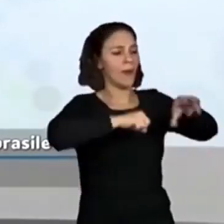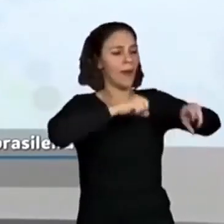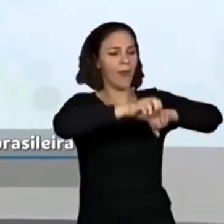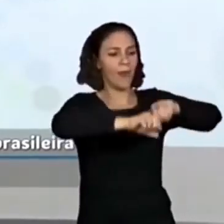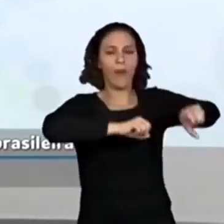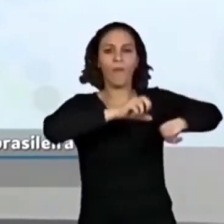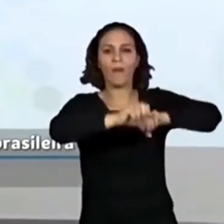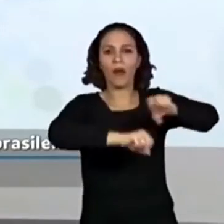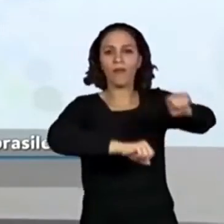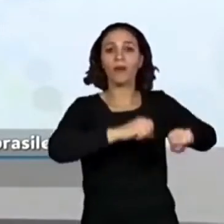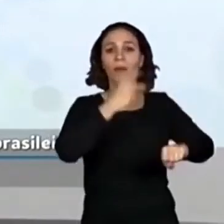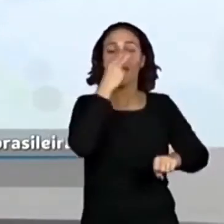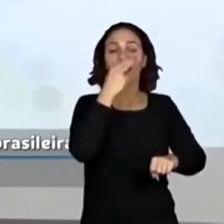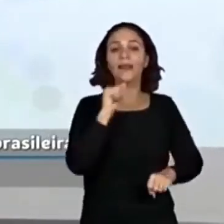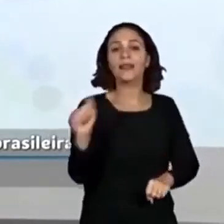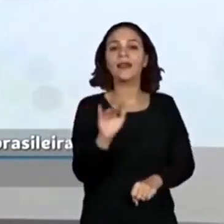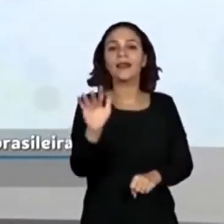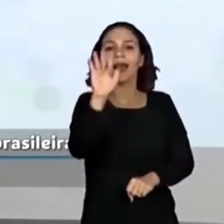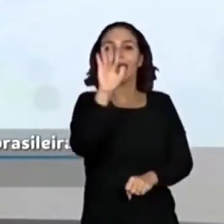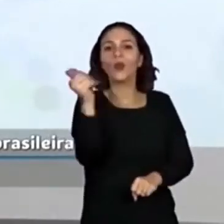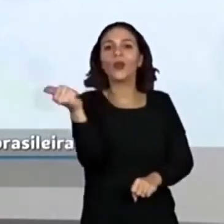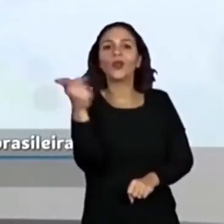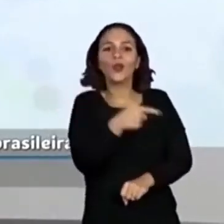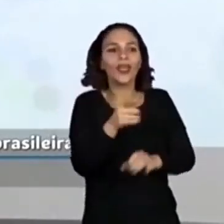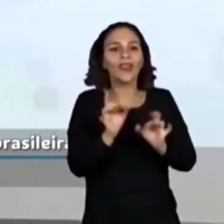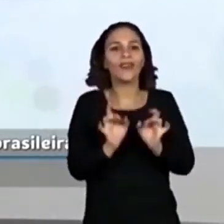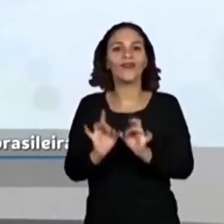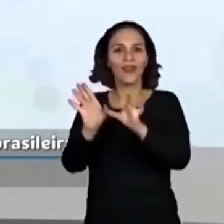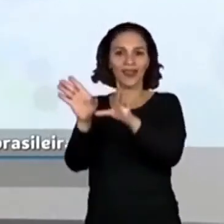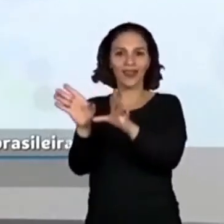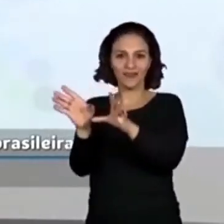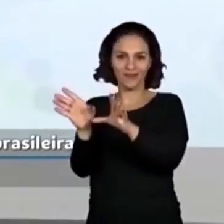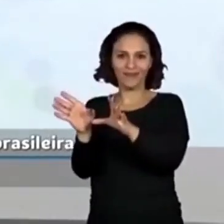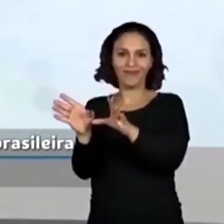acabava custando mais caro do que o produto vendido no mercado.